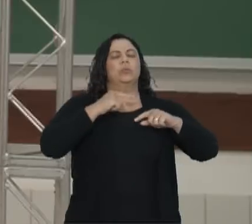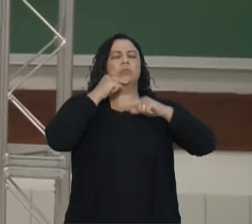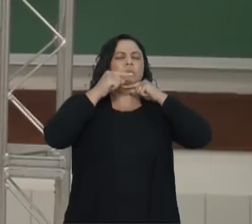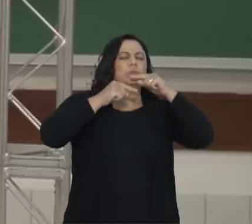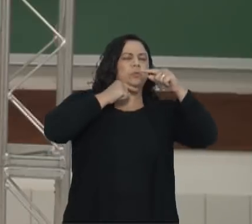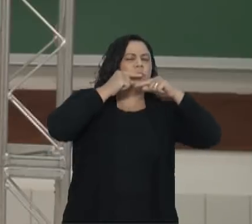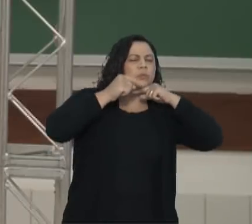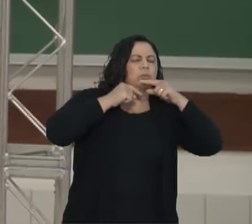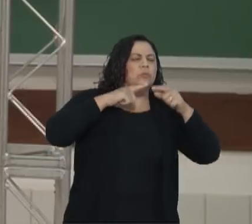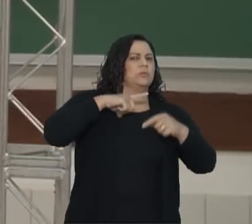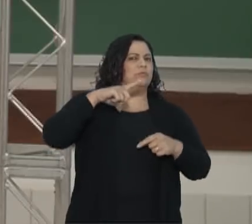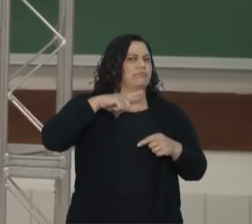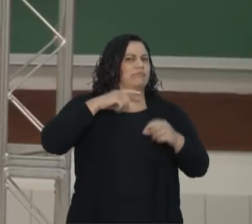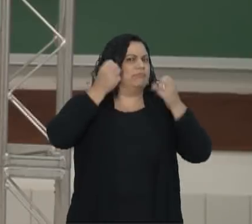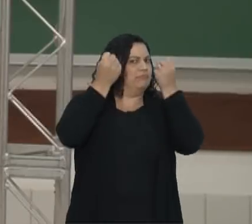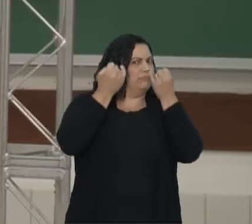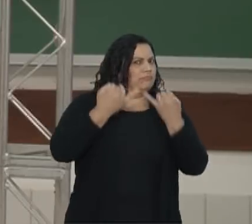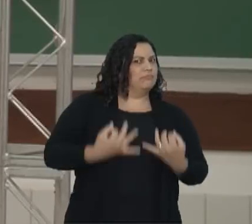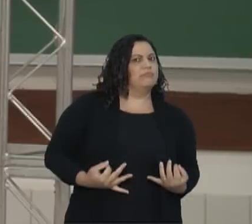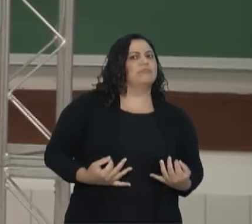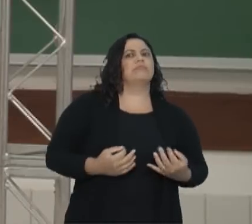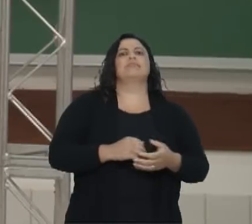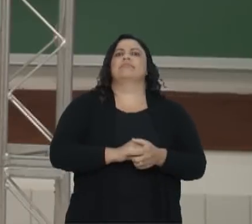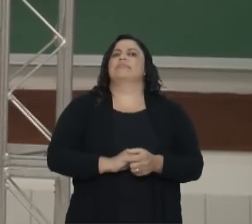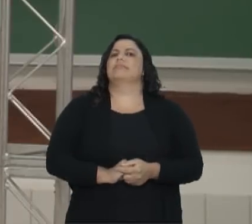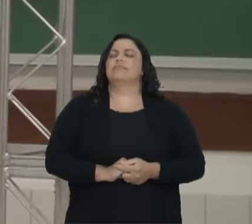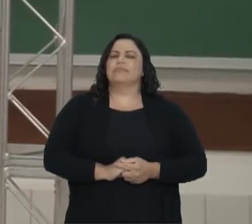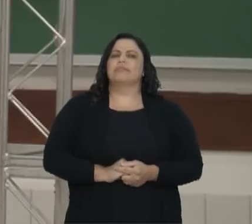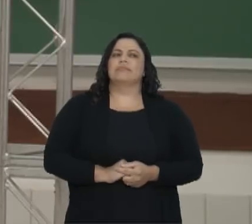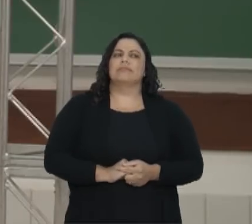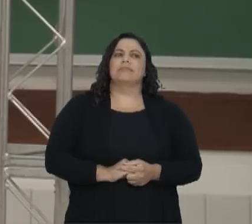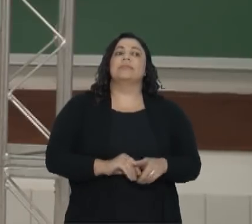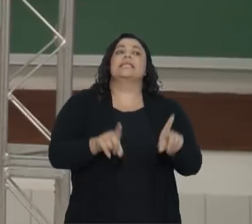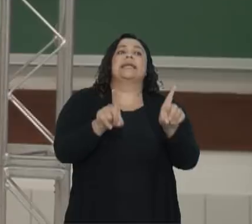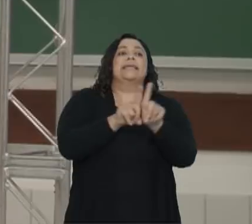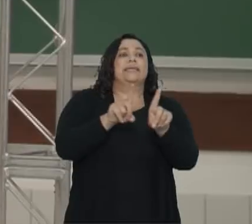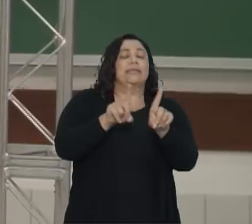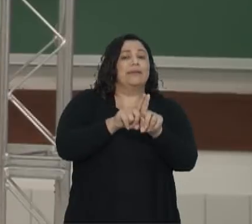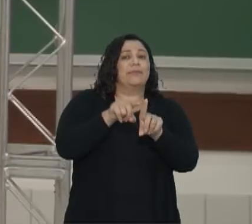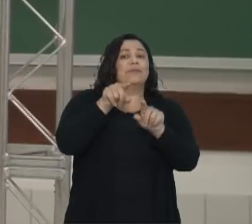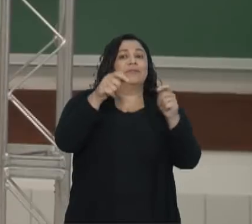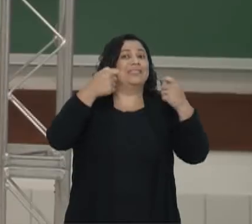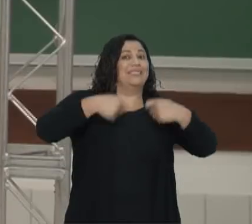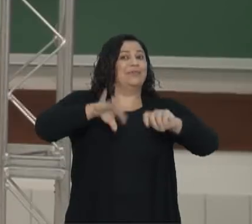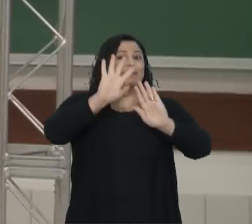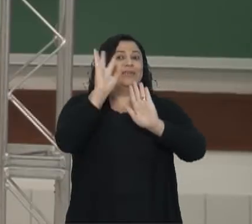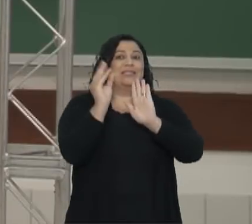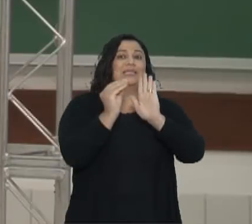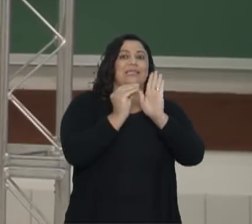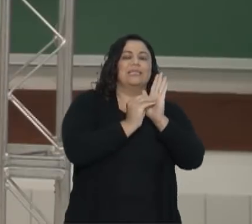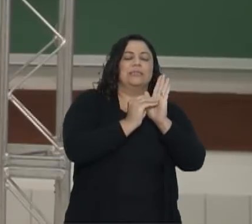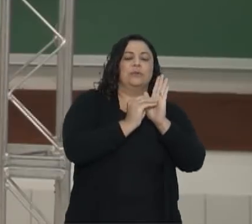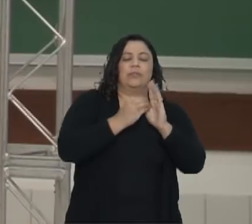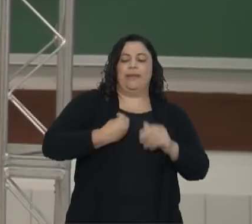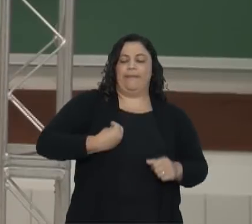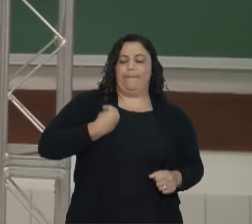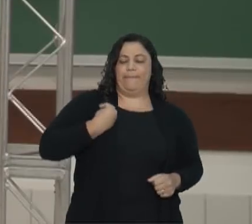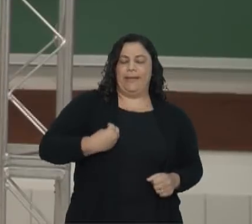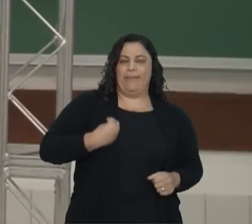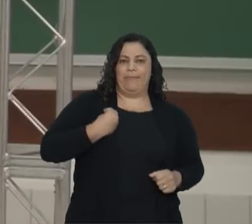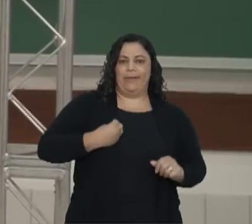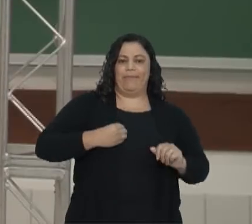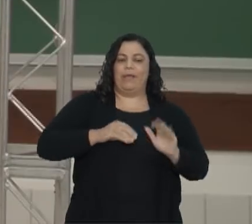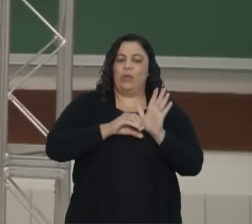mesmo das explicações. Certo? Além disso, eu coloquei ali também que vocês têm que registrar a presença no Classroom. Isso é muito